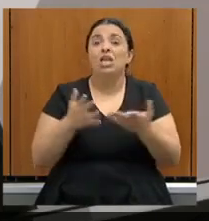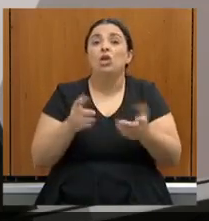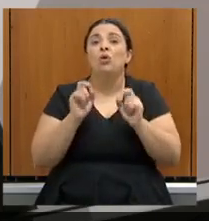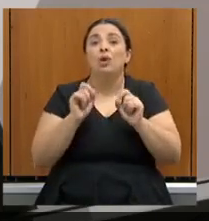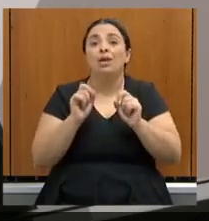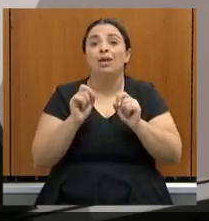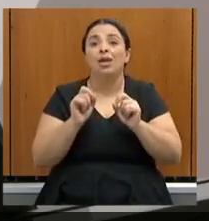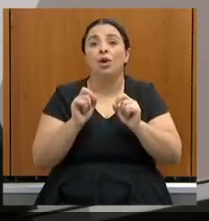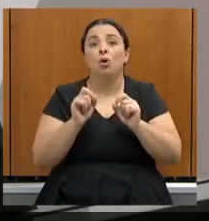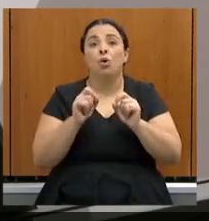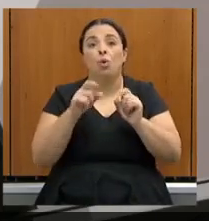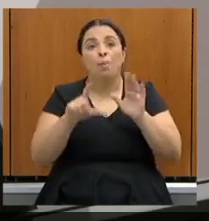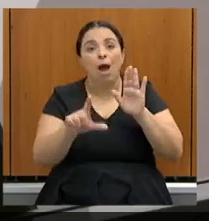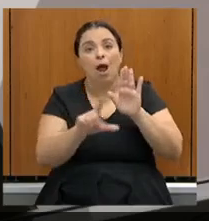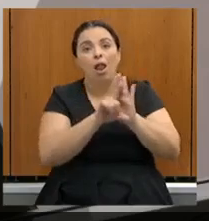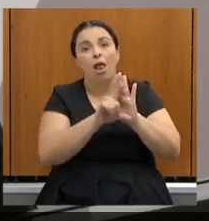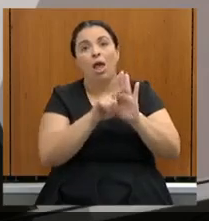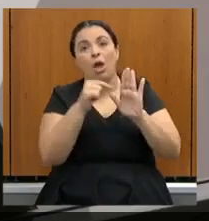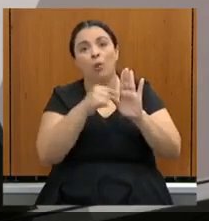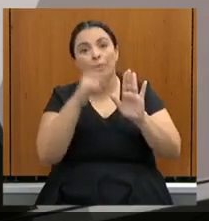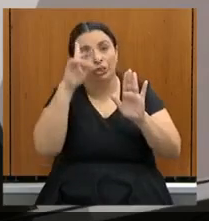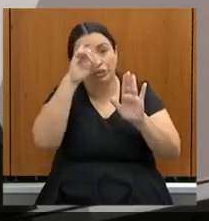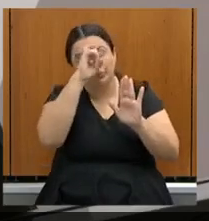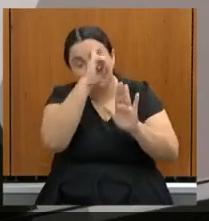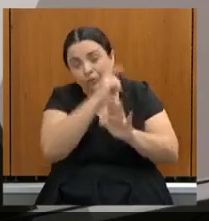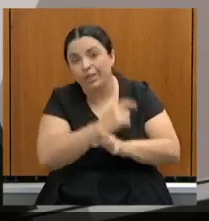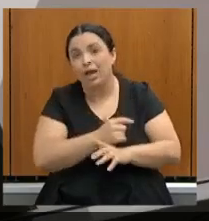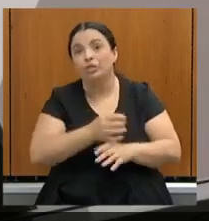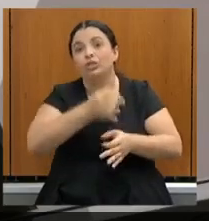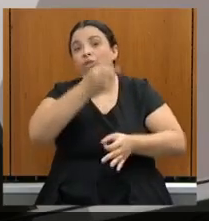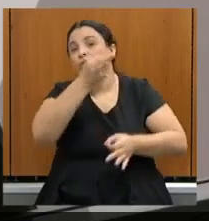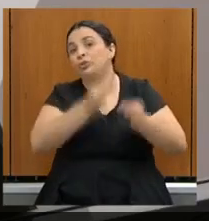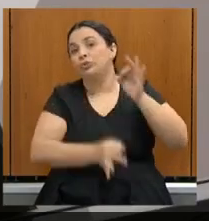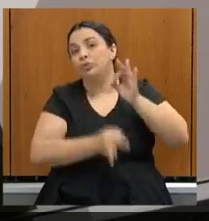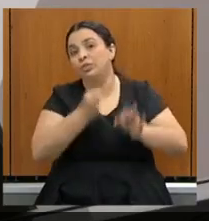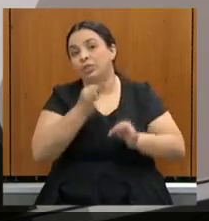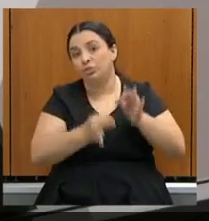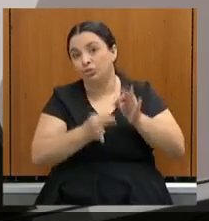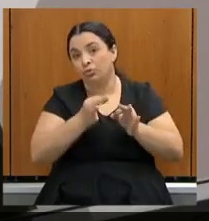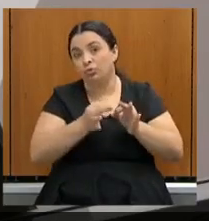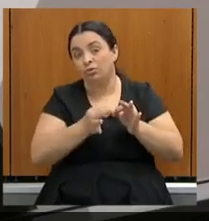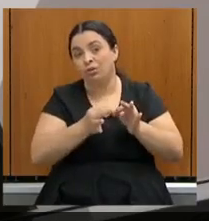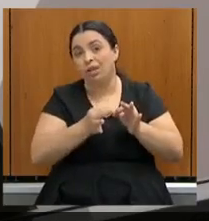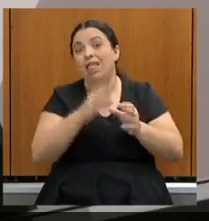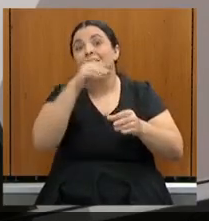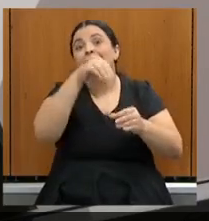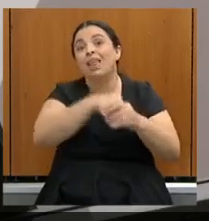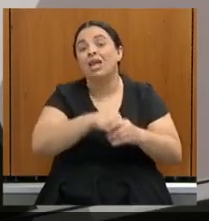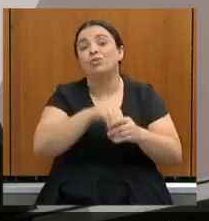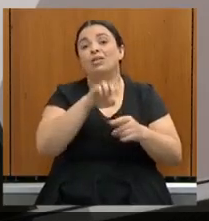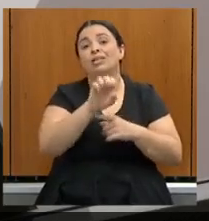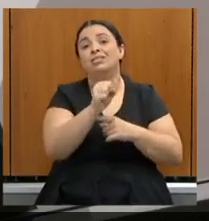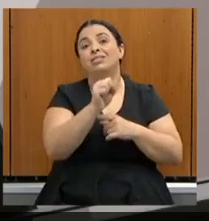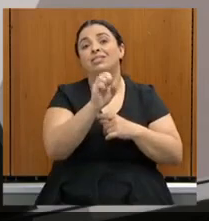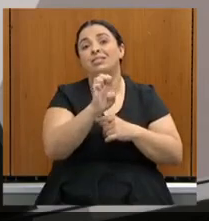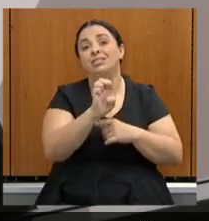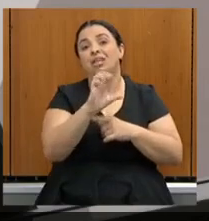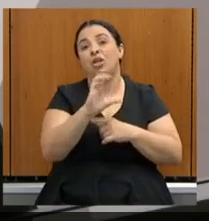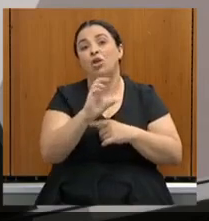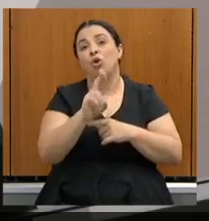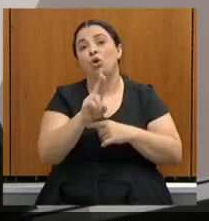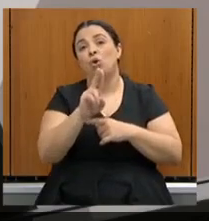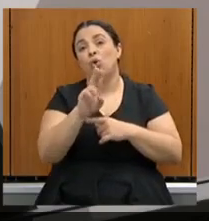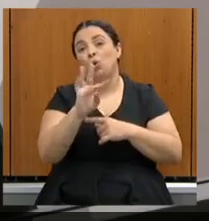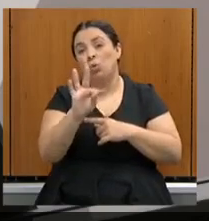jurídico que foi criado na Secult, que é simplesmente impossível. Eu